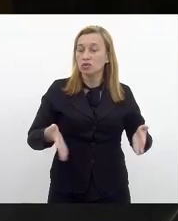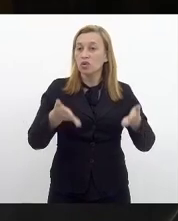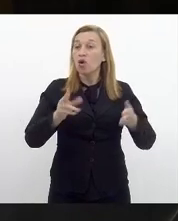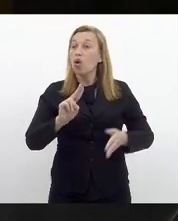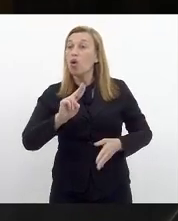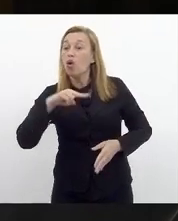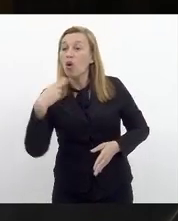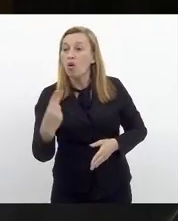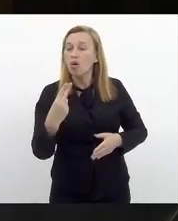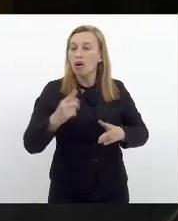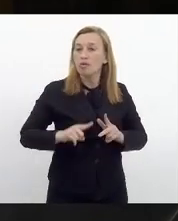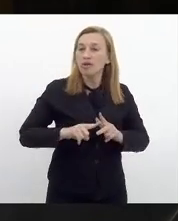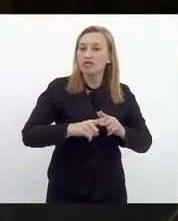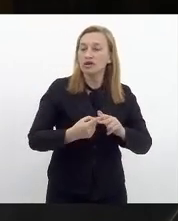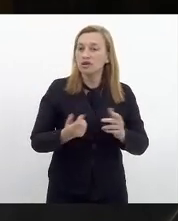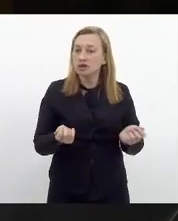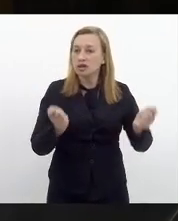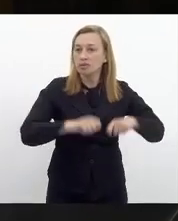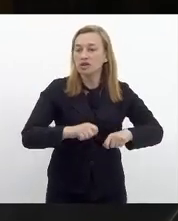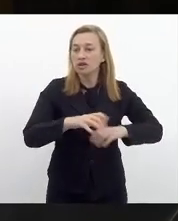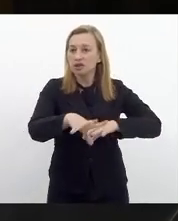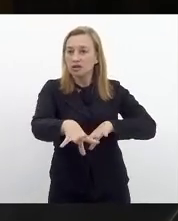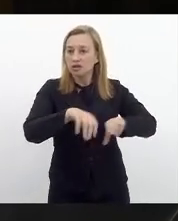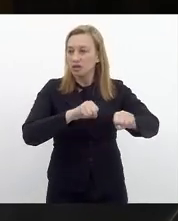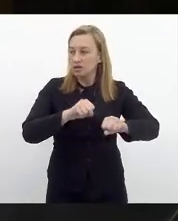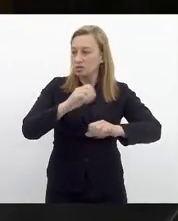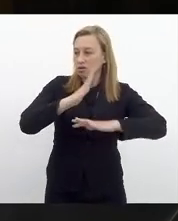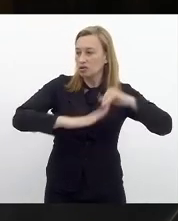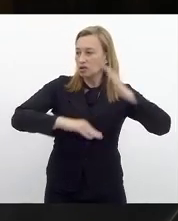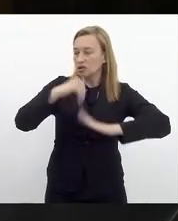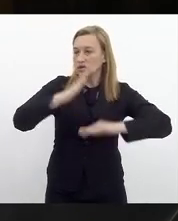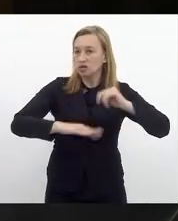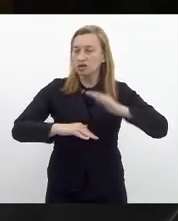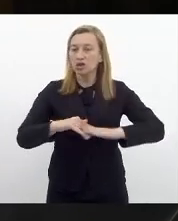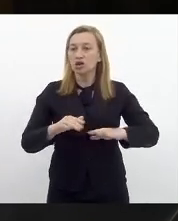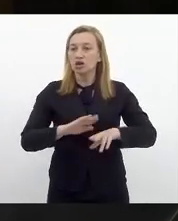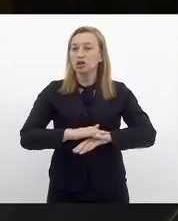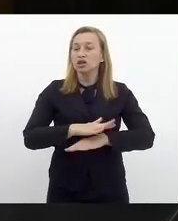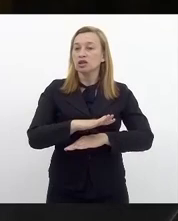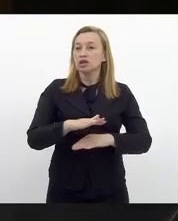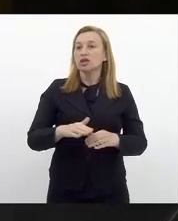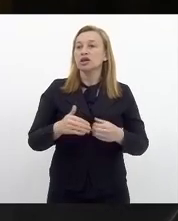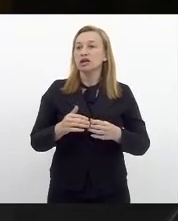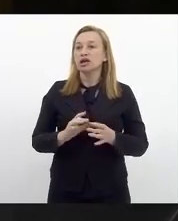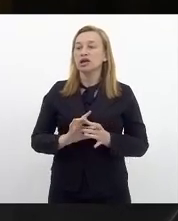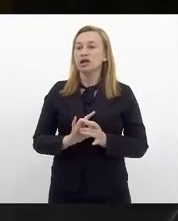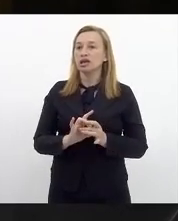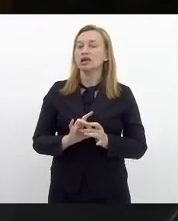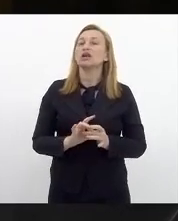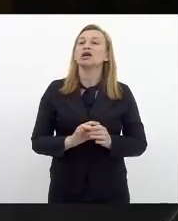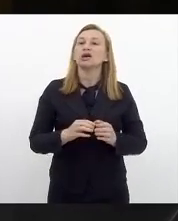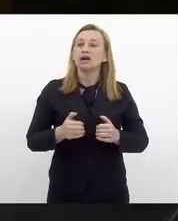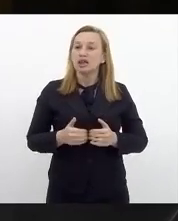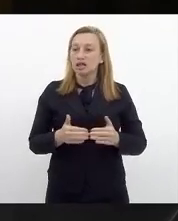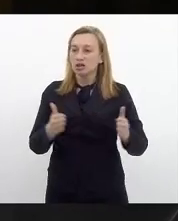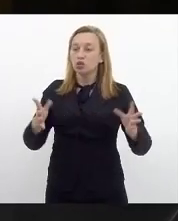ao aperfeiçoamento capacitação e formação profissional Abril todos os leques e o Parlamento